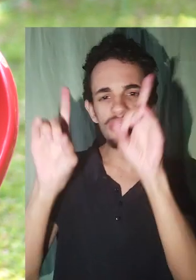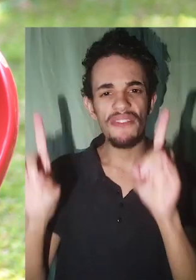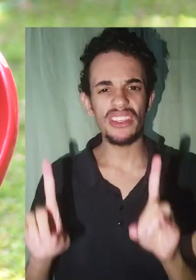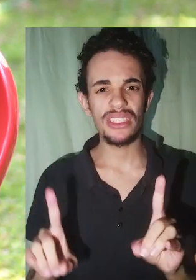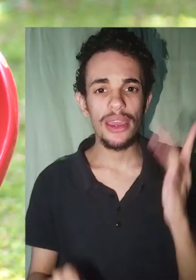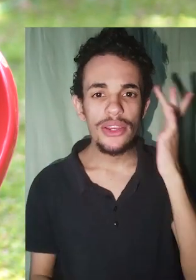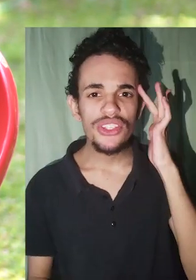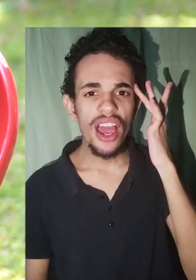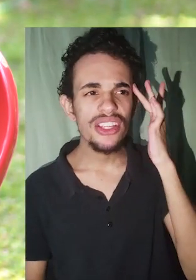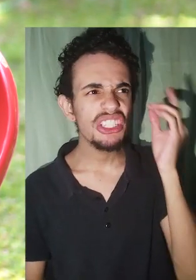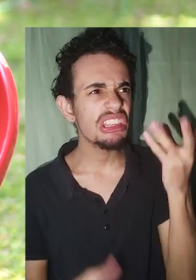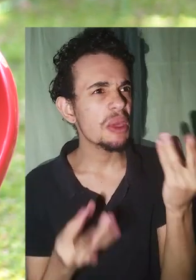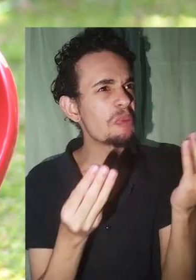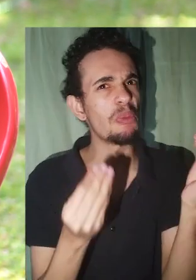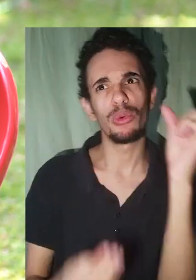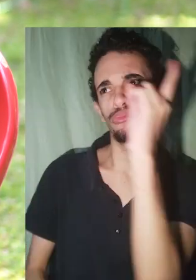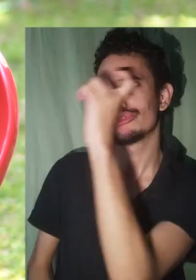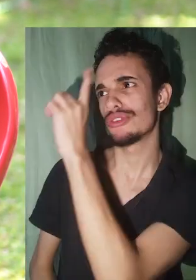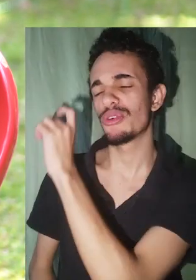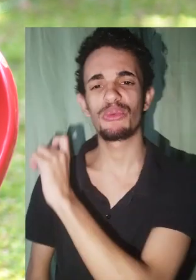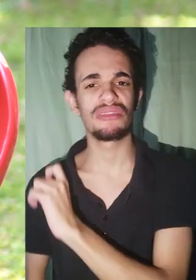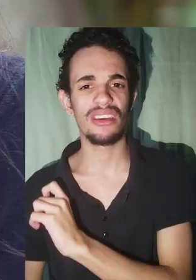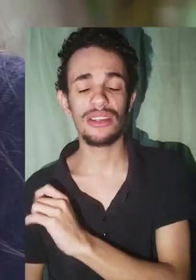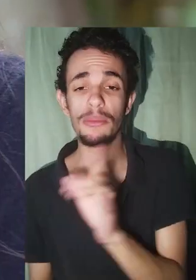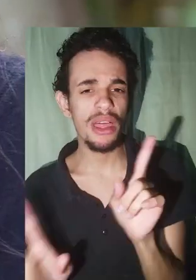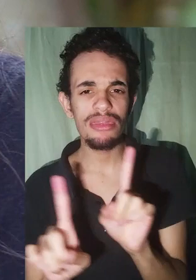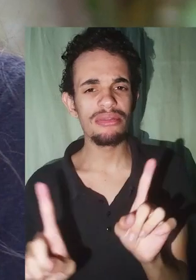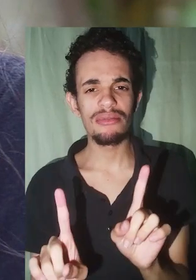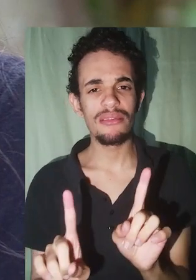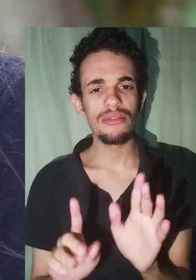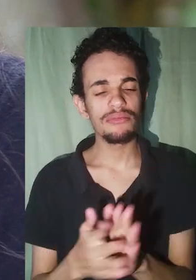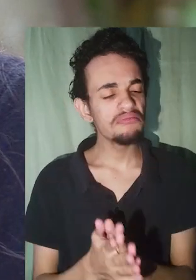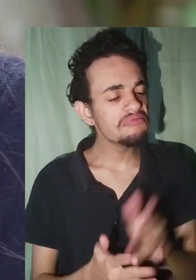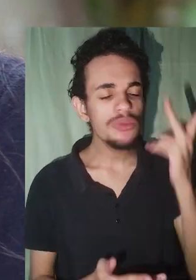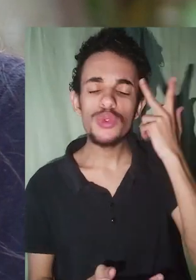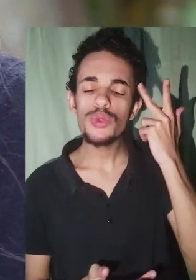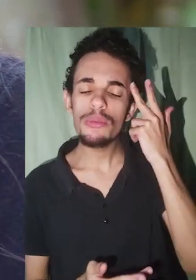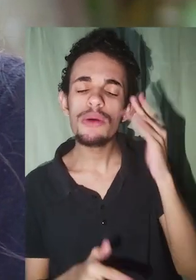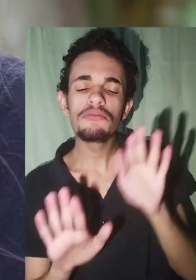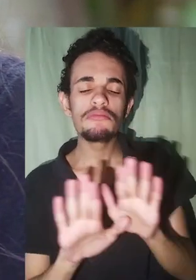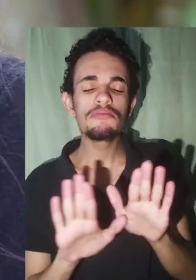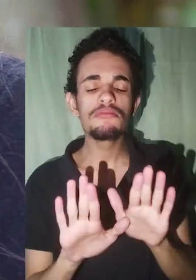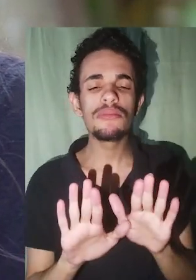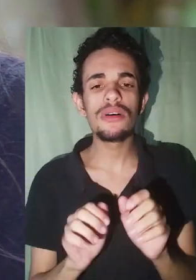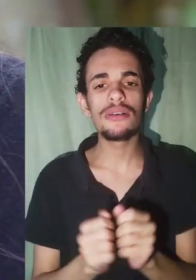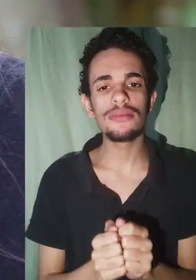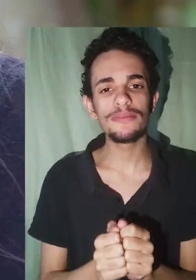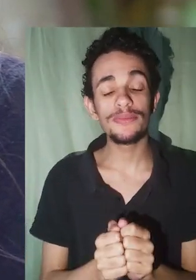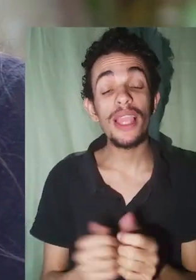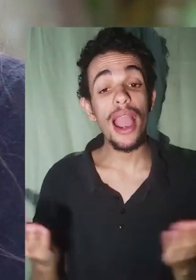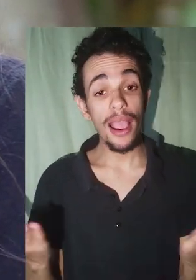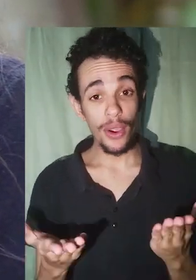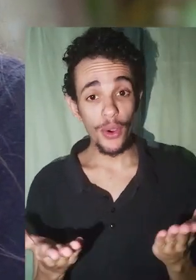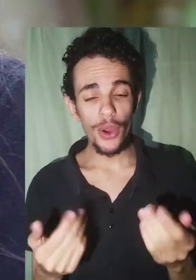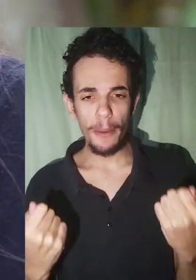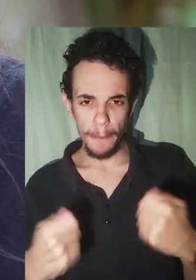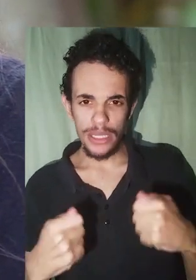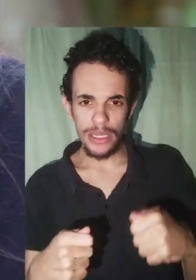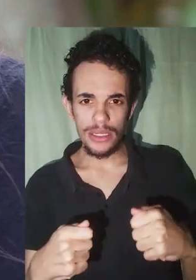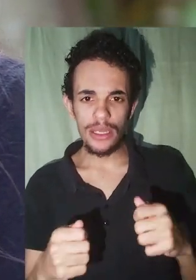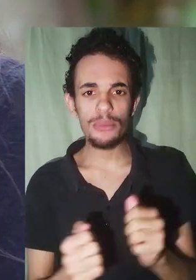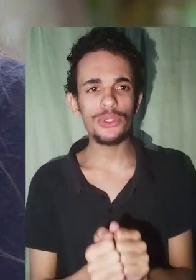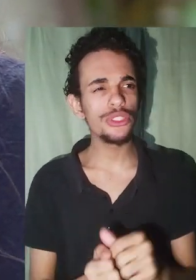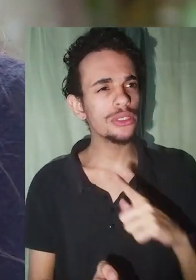de incapacidade, de segregação. E hoje em dia, a gente não consegue ainda mudar o paradigma dessa cultura. Então,